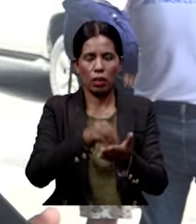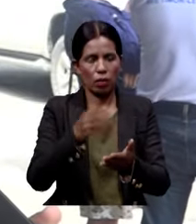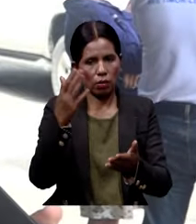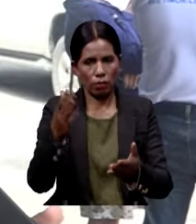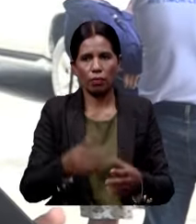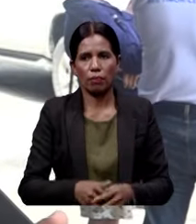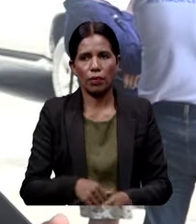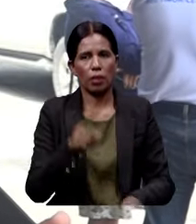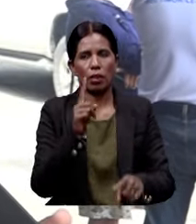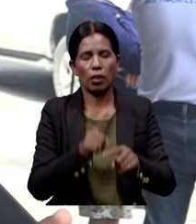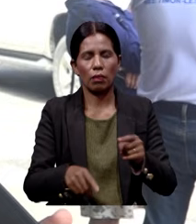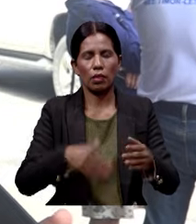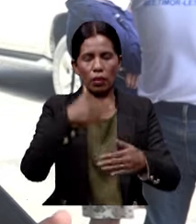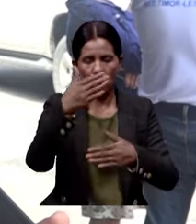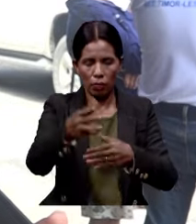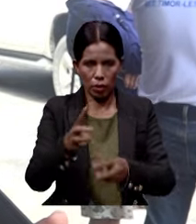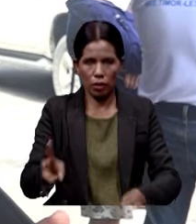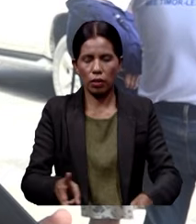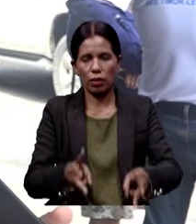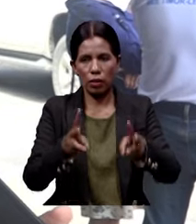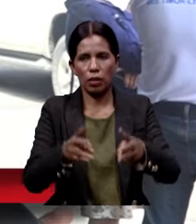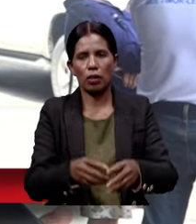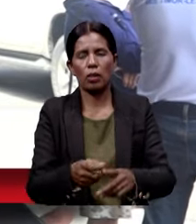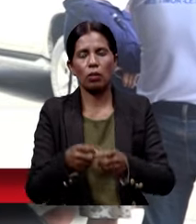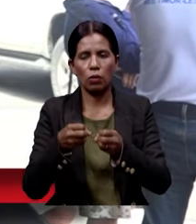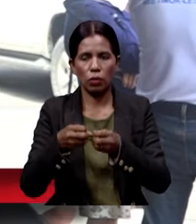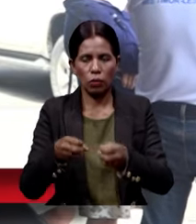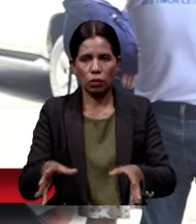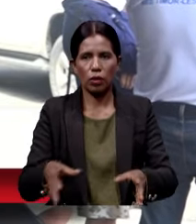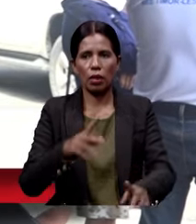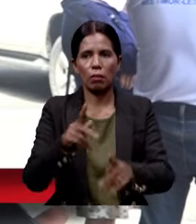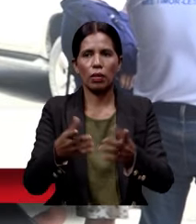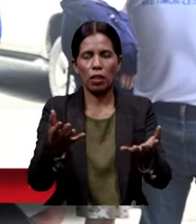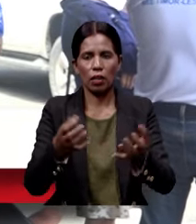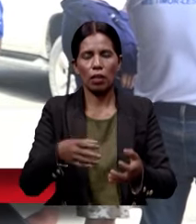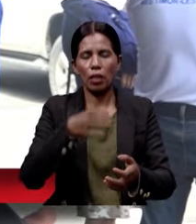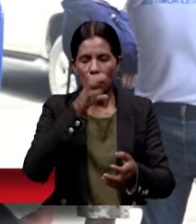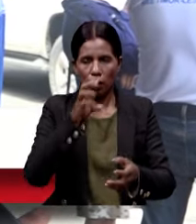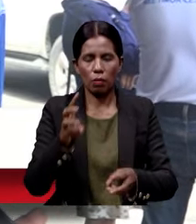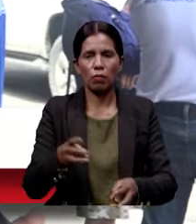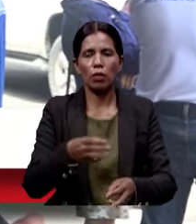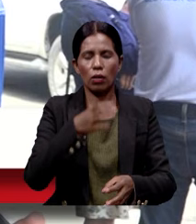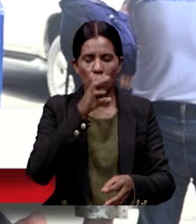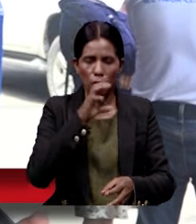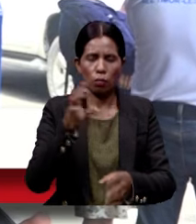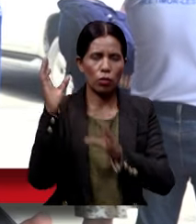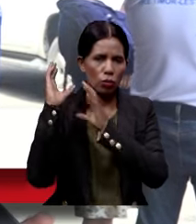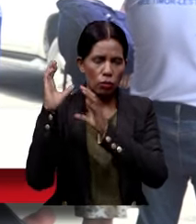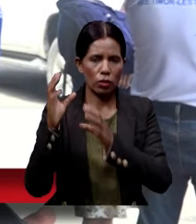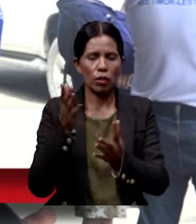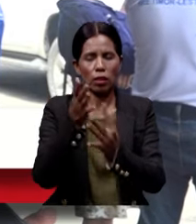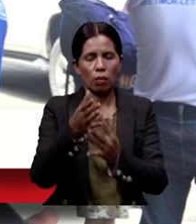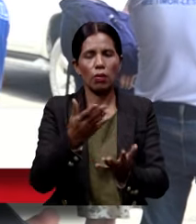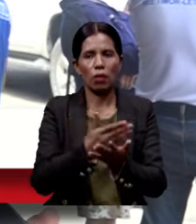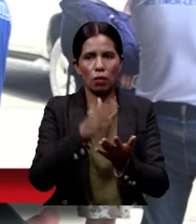henaba. La bele sai mai a estrada, né? Usik ema be, hakara kemu nu, né? Nu bem, né? Sira tama bola henaba,